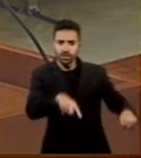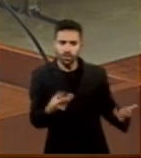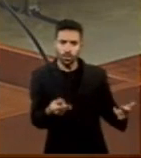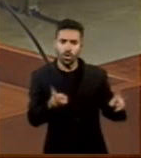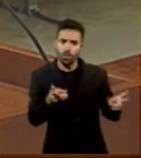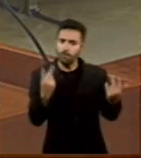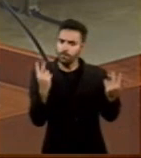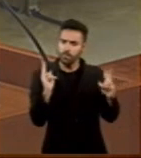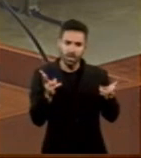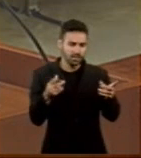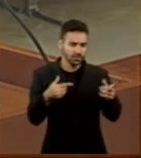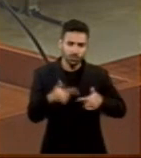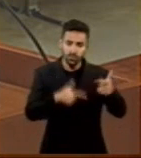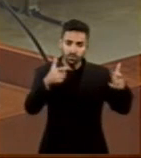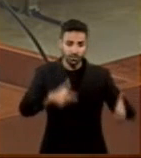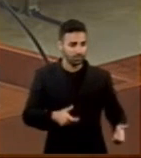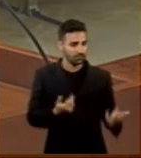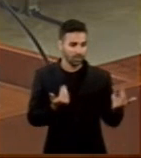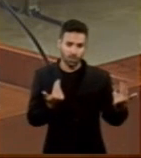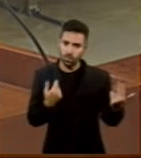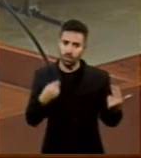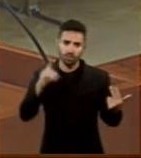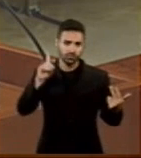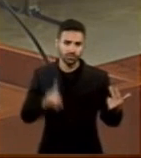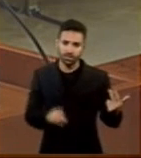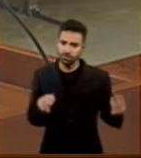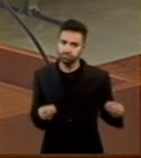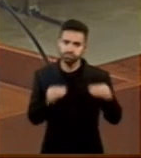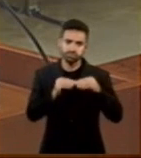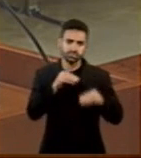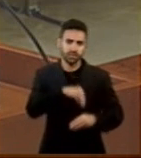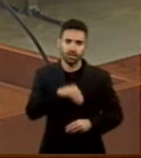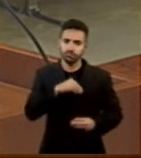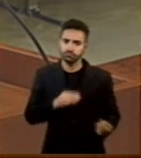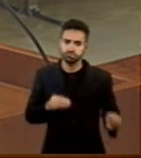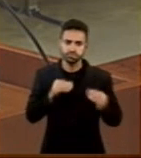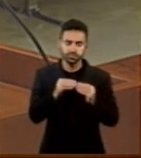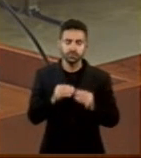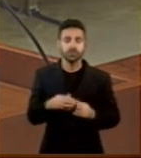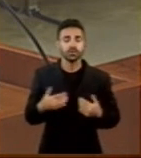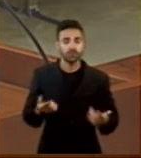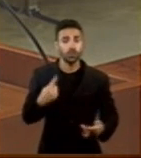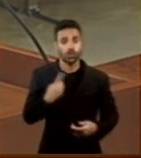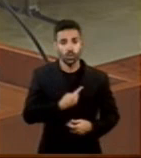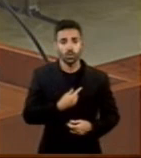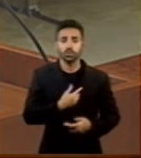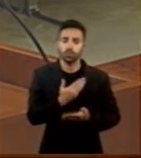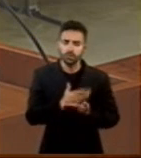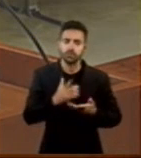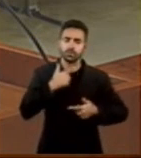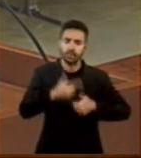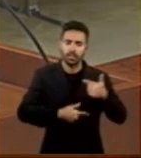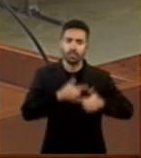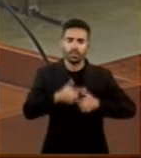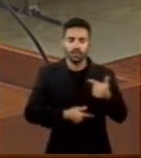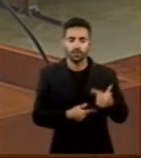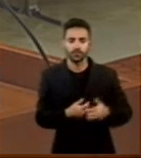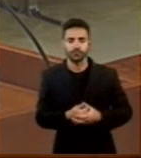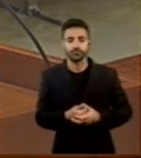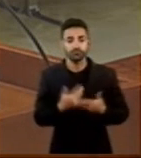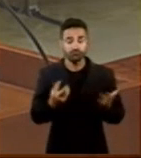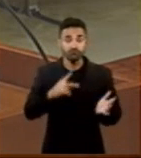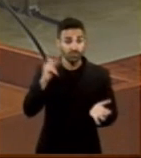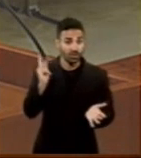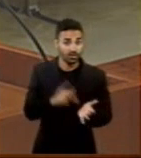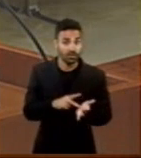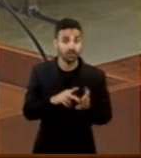eles tinham o mesmo direito nesse adicional. Então, nós começamos esse trabalho nesses idos e, realmente, o